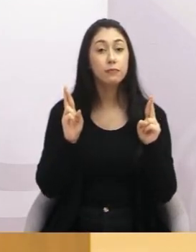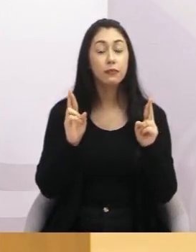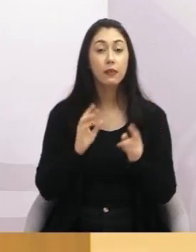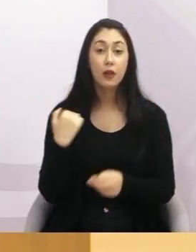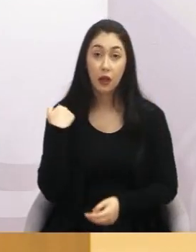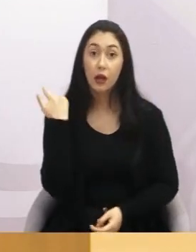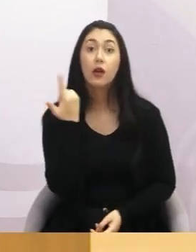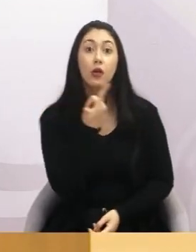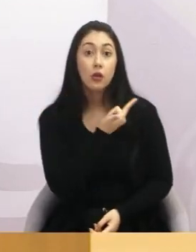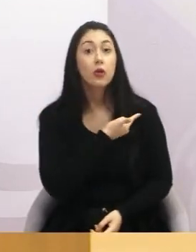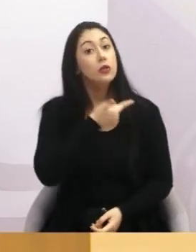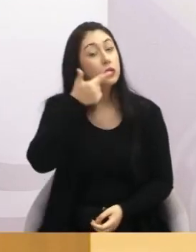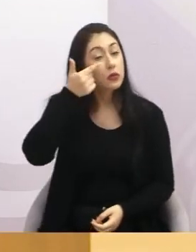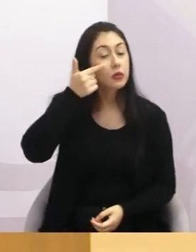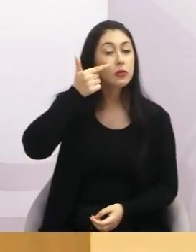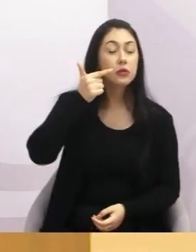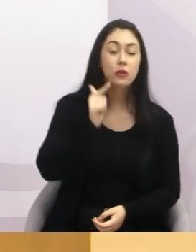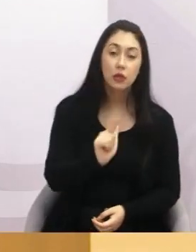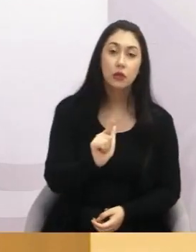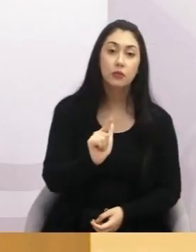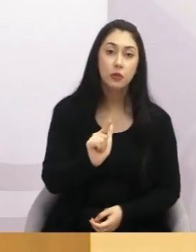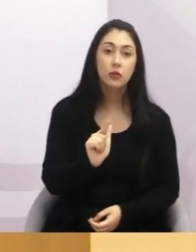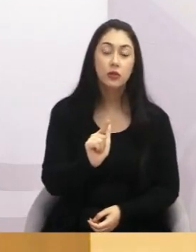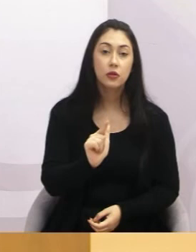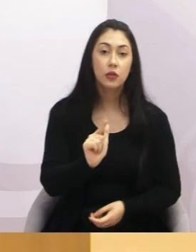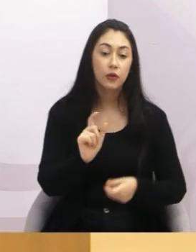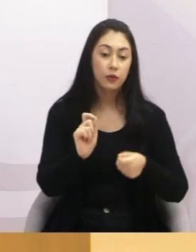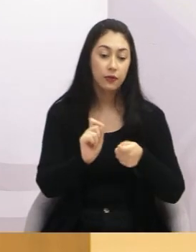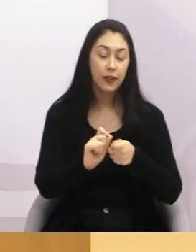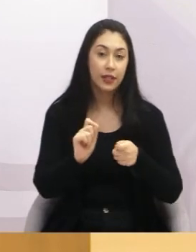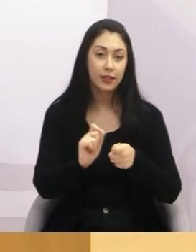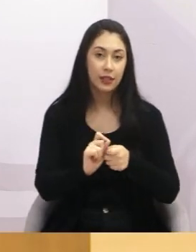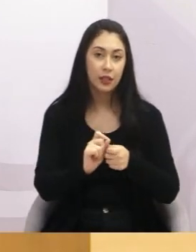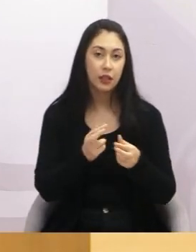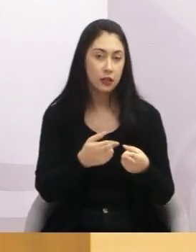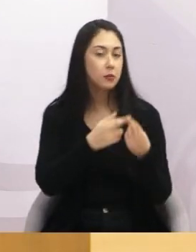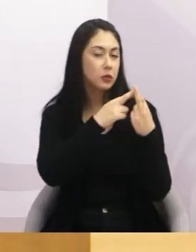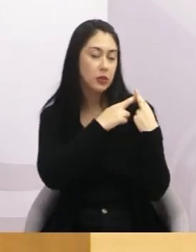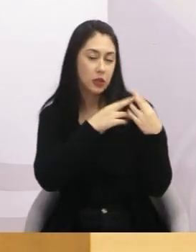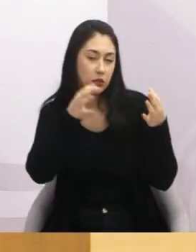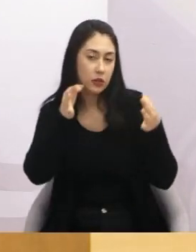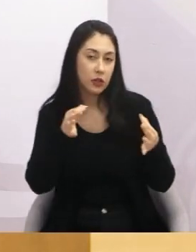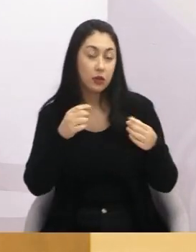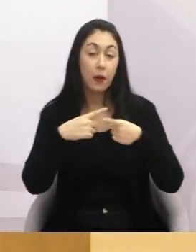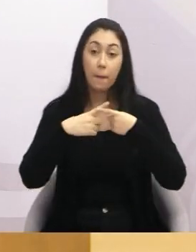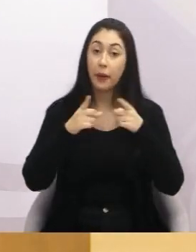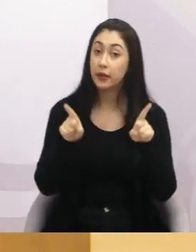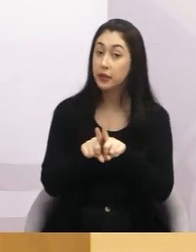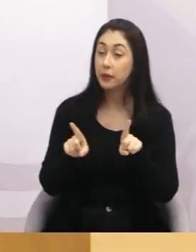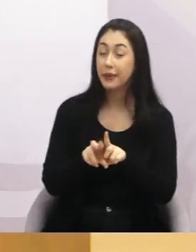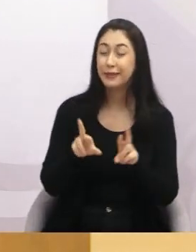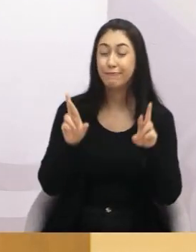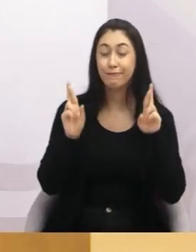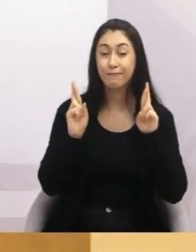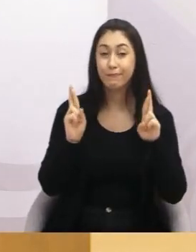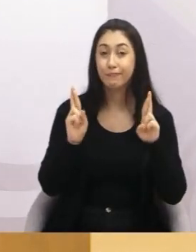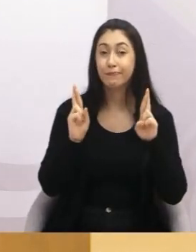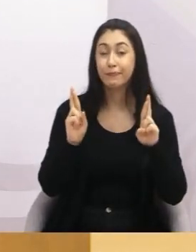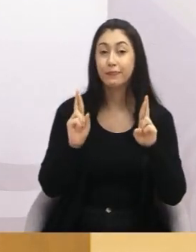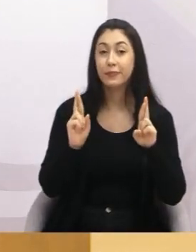nós possamos fazer a nossa parte, mas eu espero que,